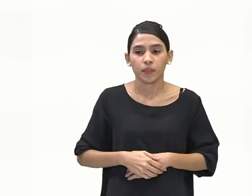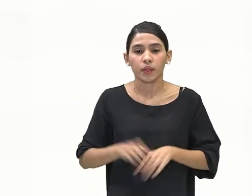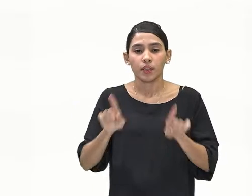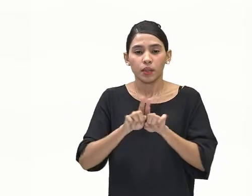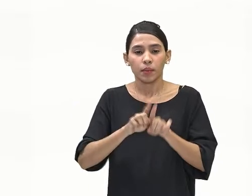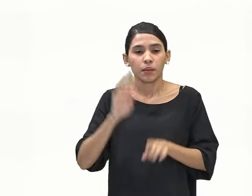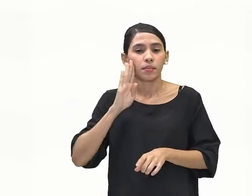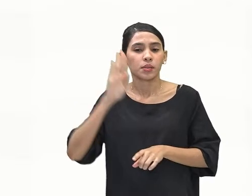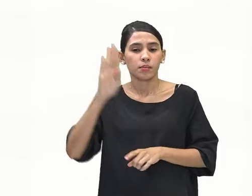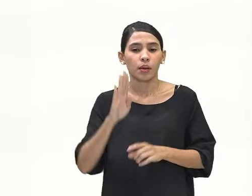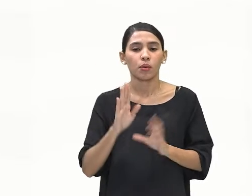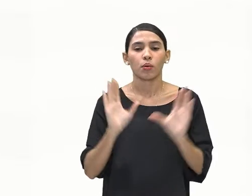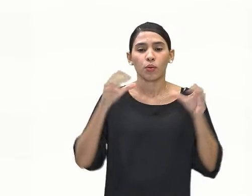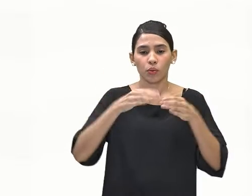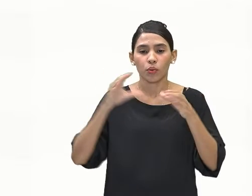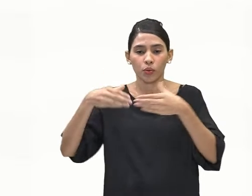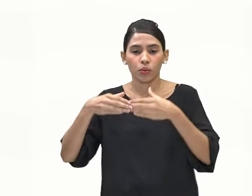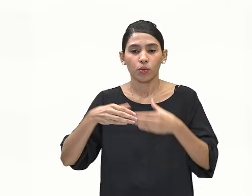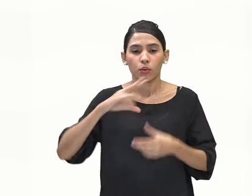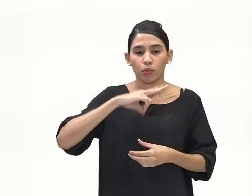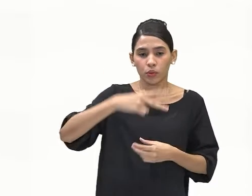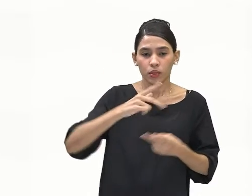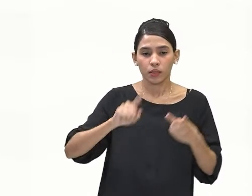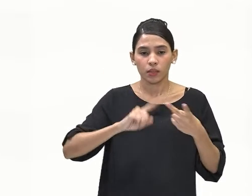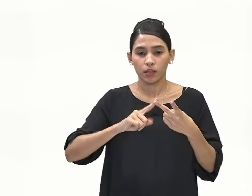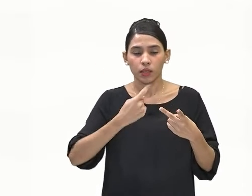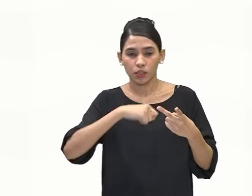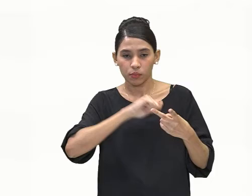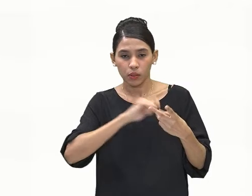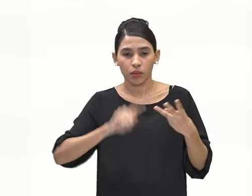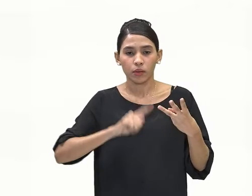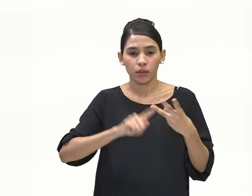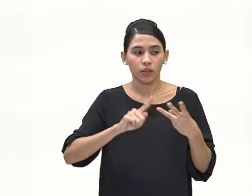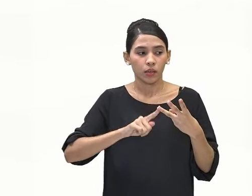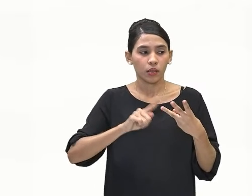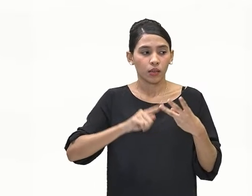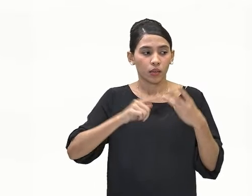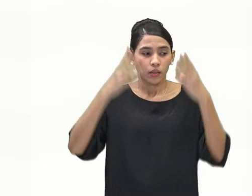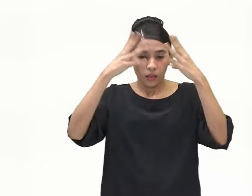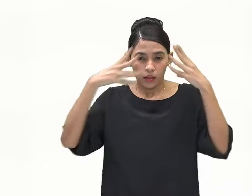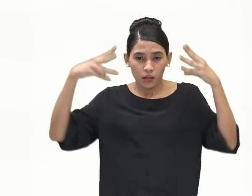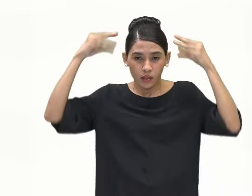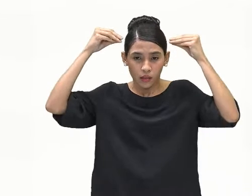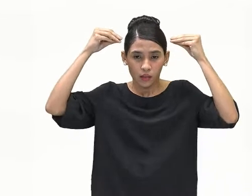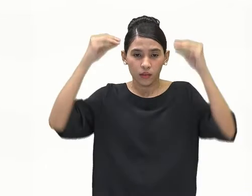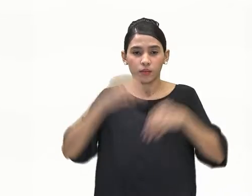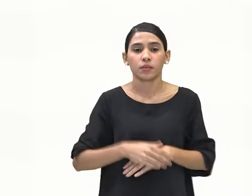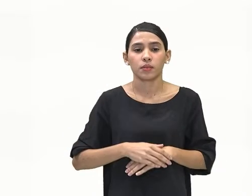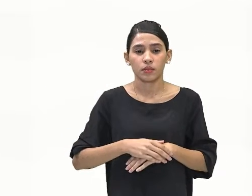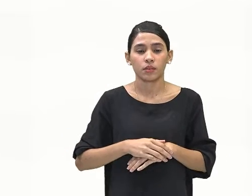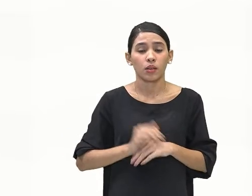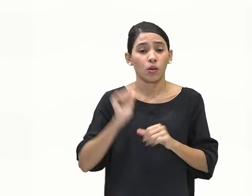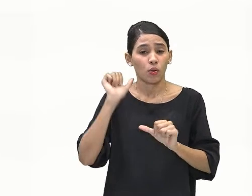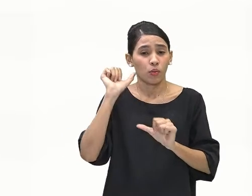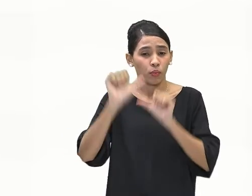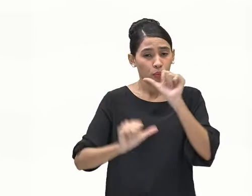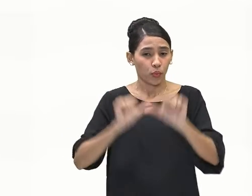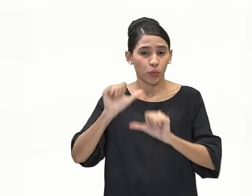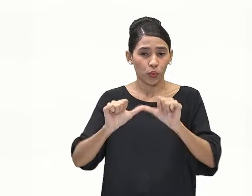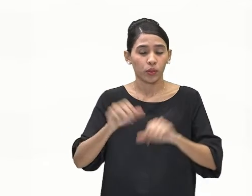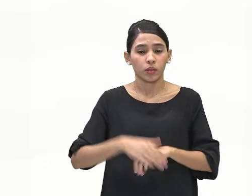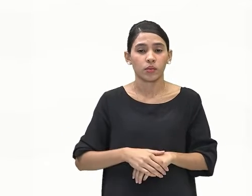os principais grupos portugueses, espanhóis e holandeses. Então esse fluxo, ele mudou, ou seja,